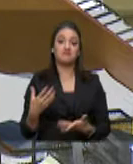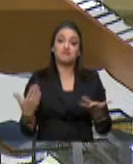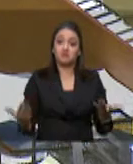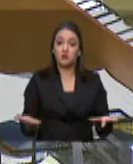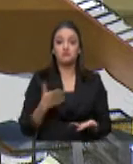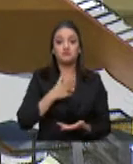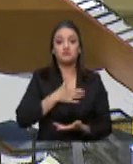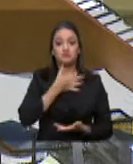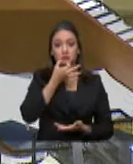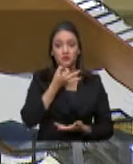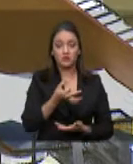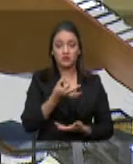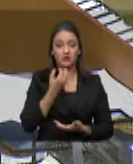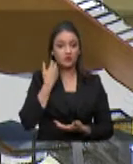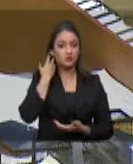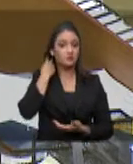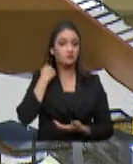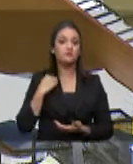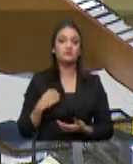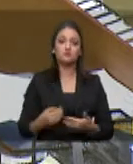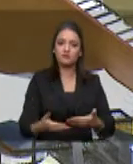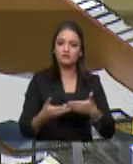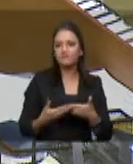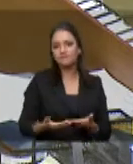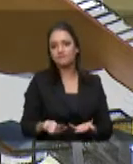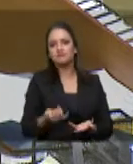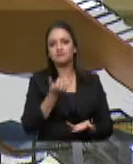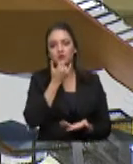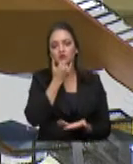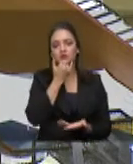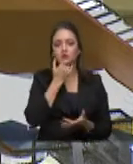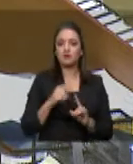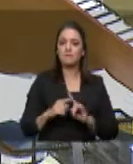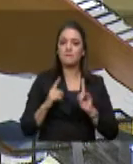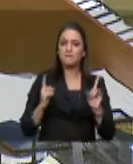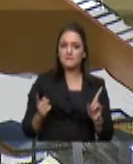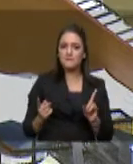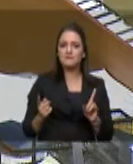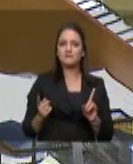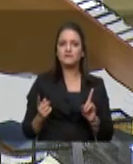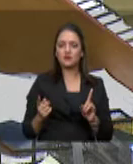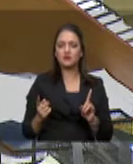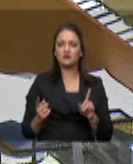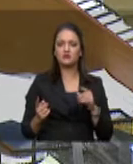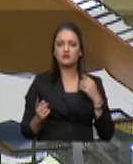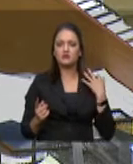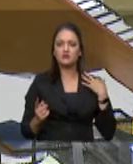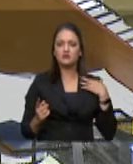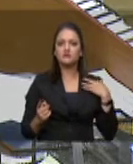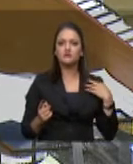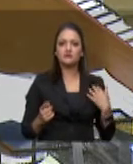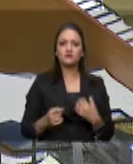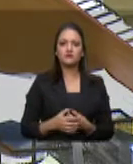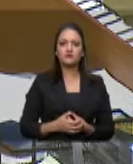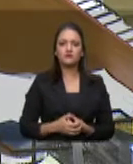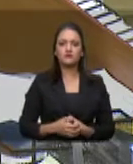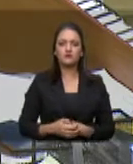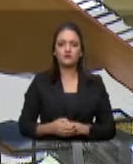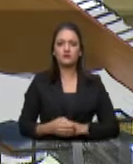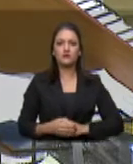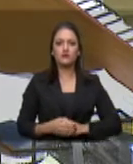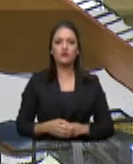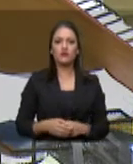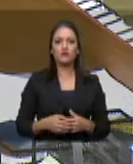sentir, pedindo vênia aos entendimentos contrários, há uma litispendência em relação